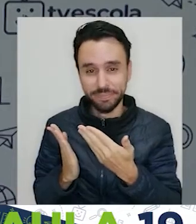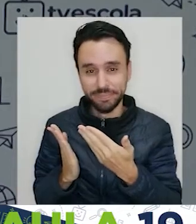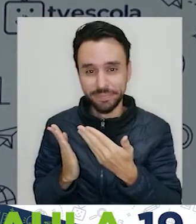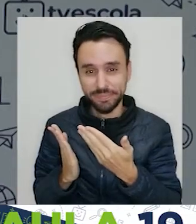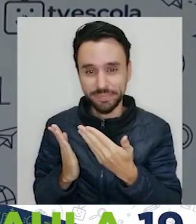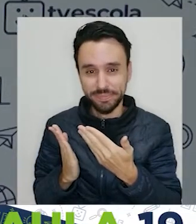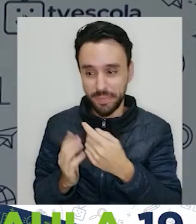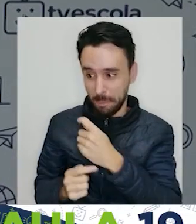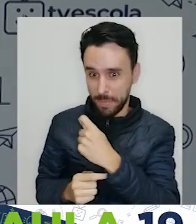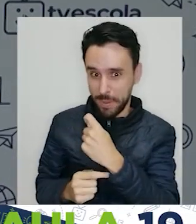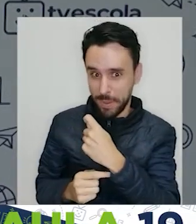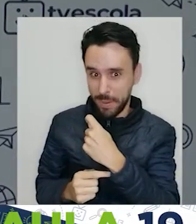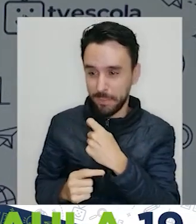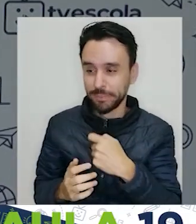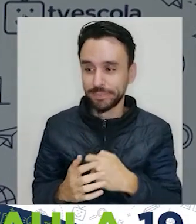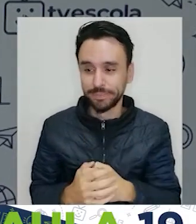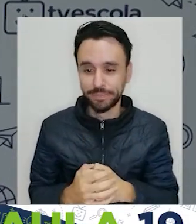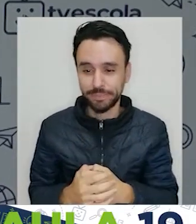pela pipa?